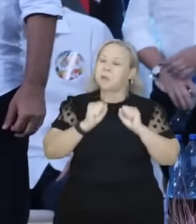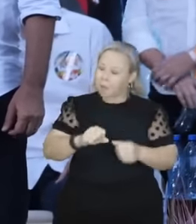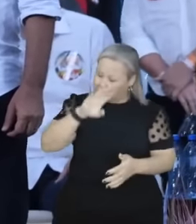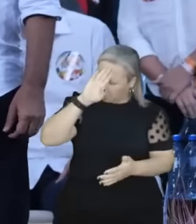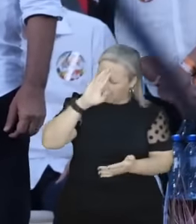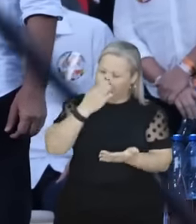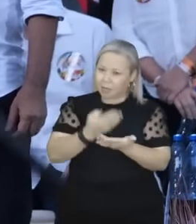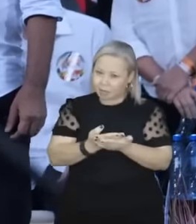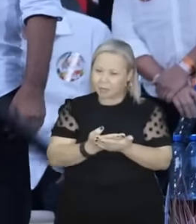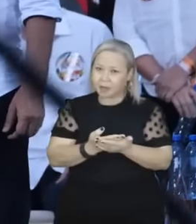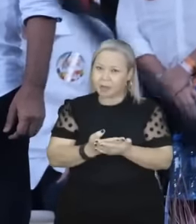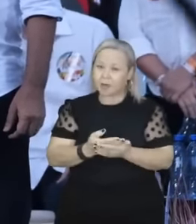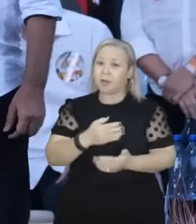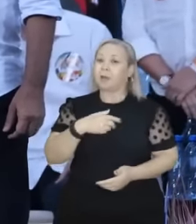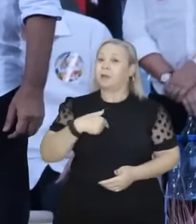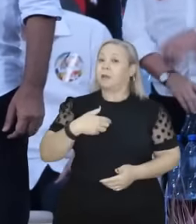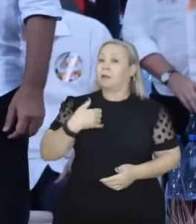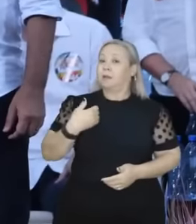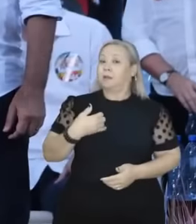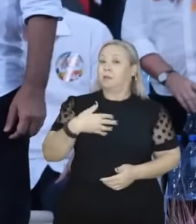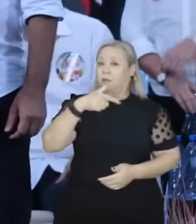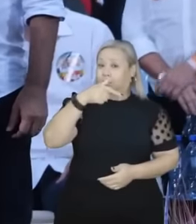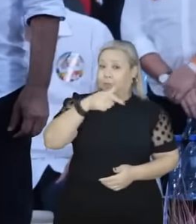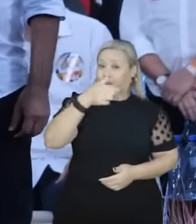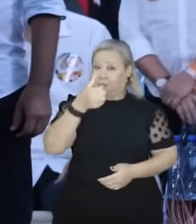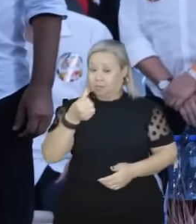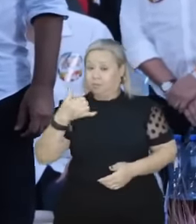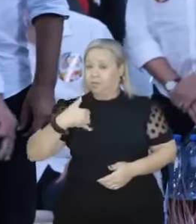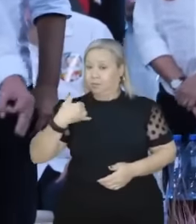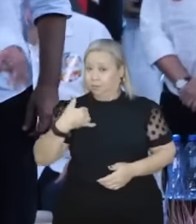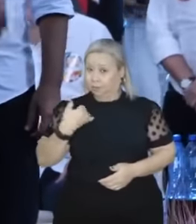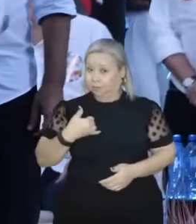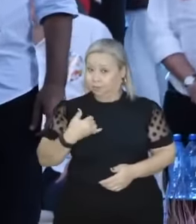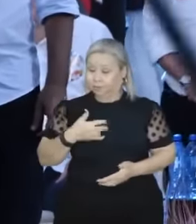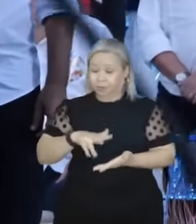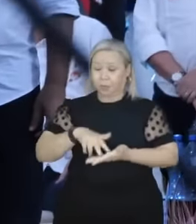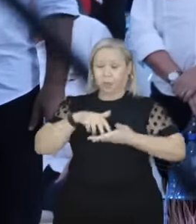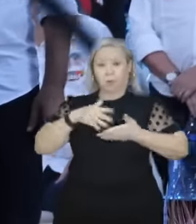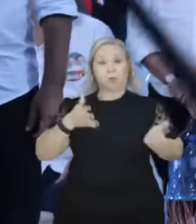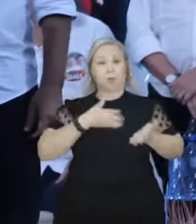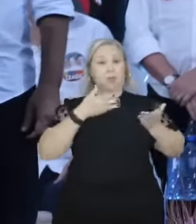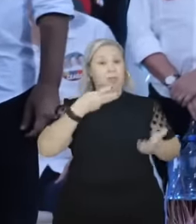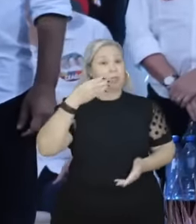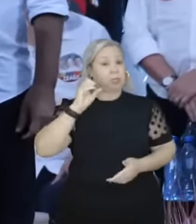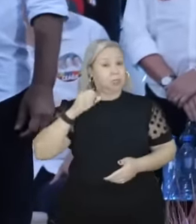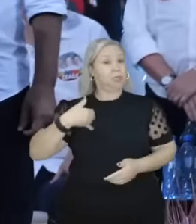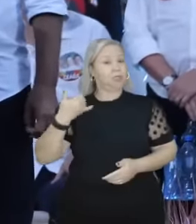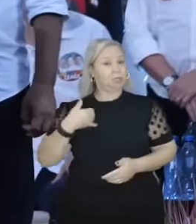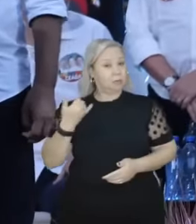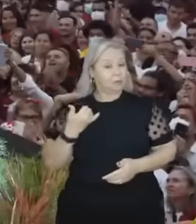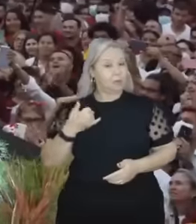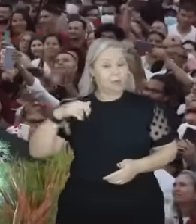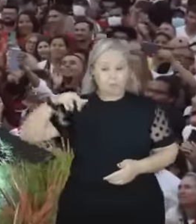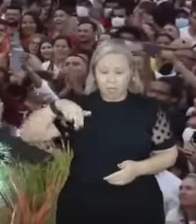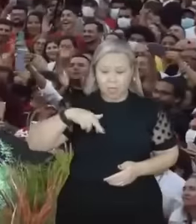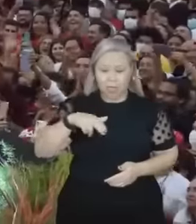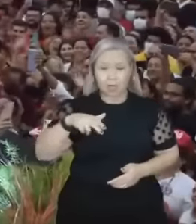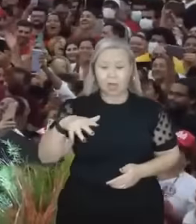anos, 76 anos de idade, estou com energia de 30 e ando com tesão de 20 anos.